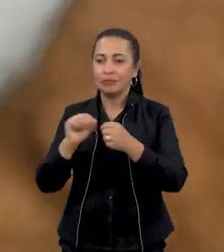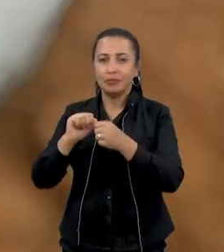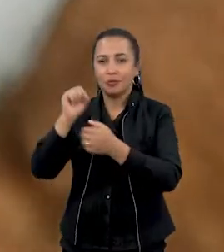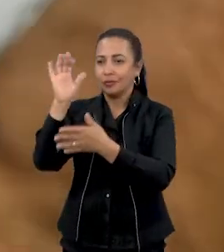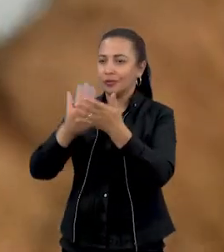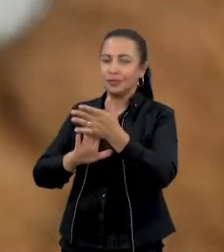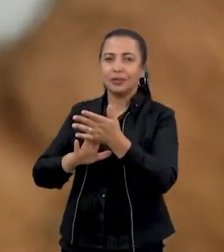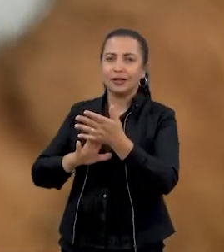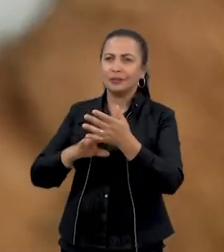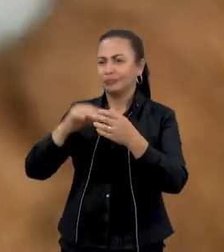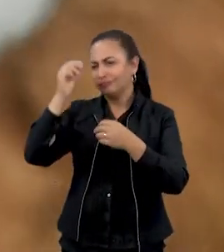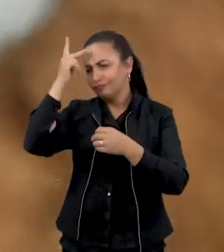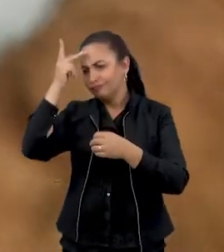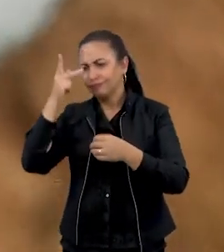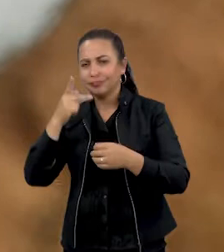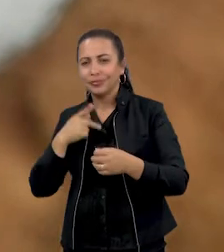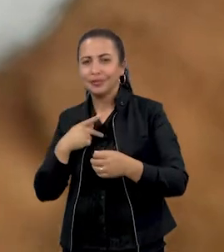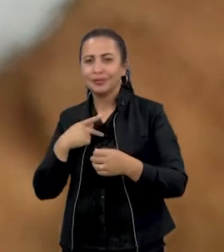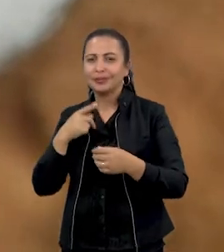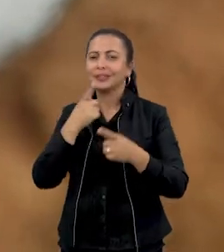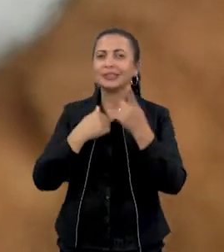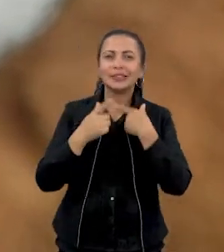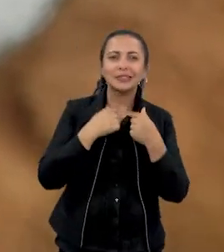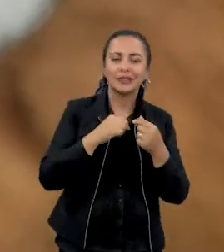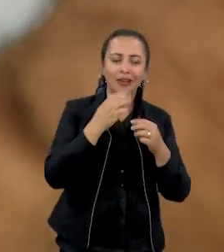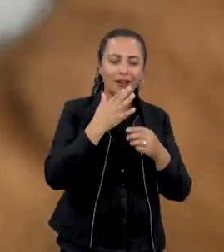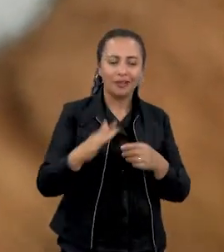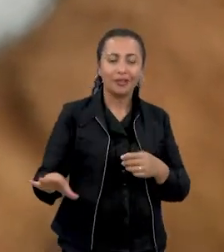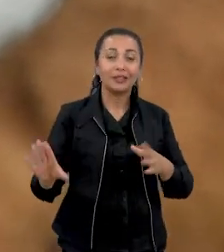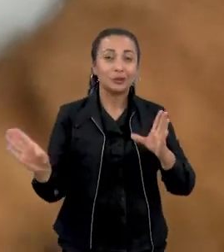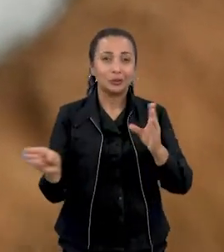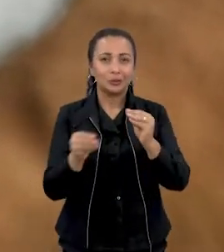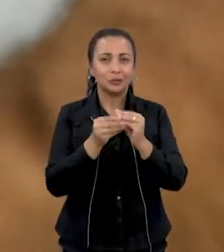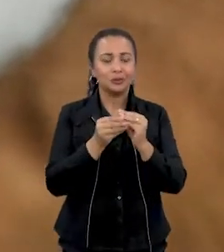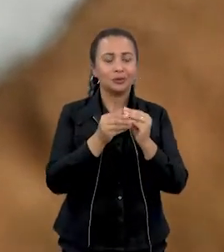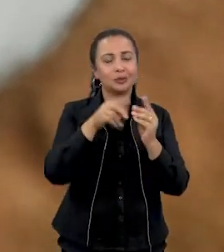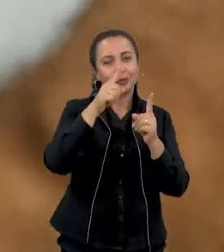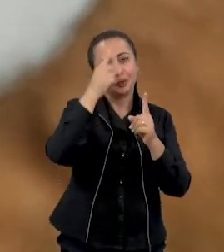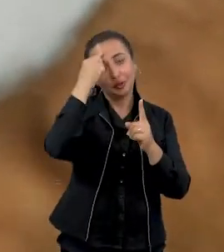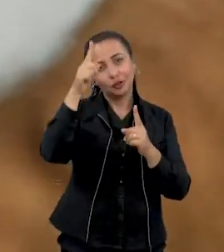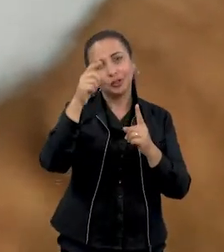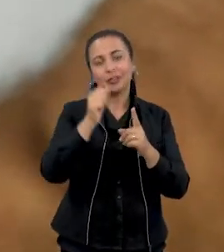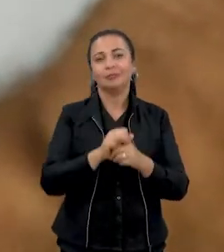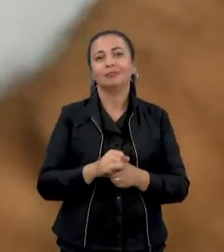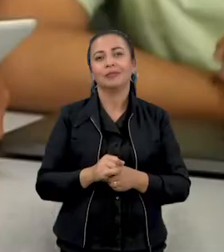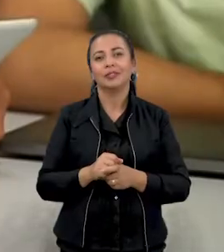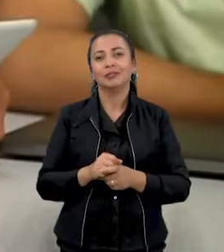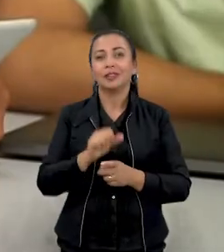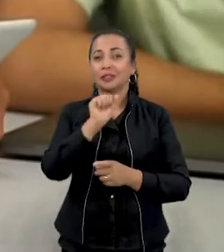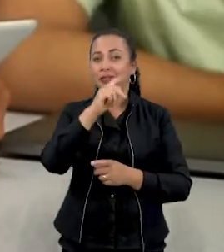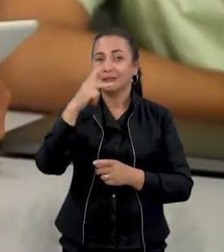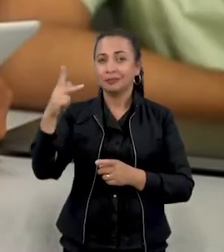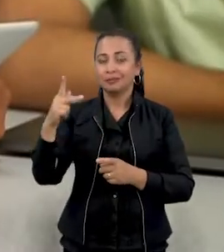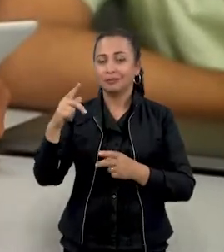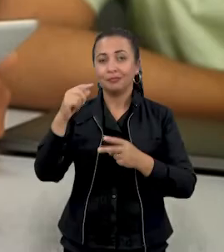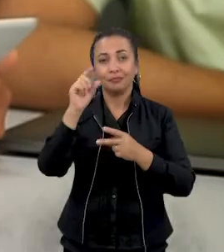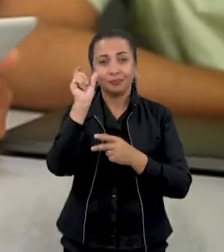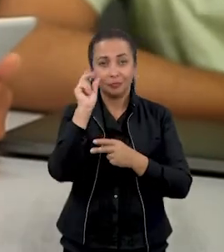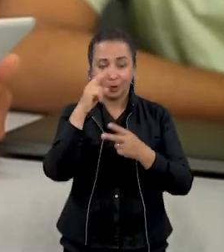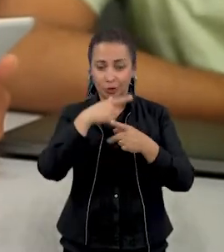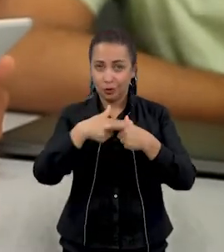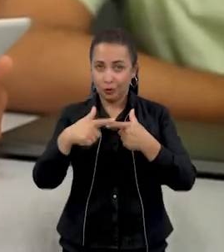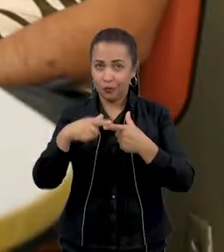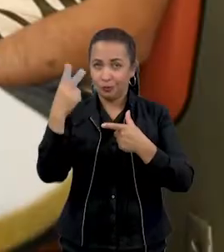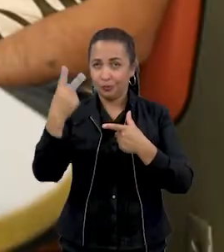esteja bem personalizada de acordo com as necessidades da criança e isso seja incluso no seu calendário. O aplicativo é basicamente dividido em